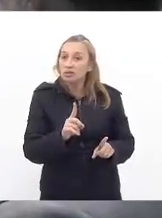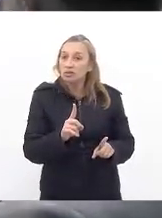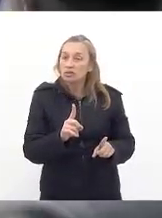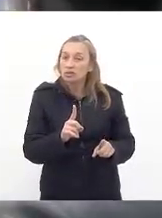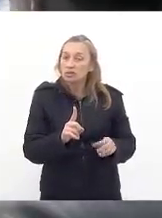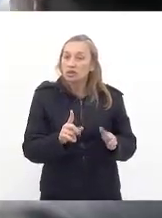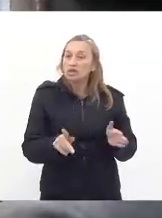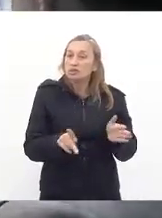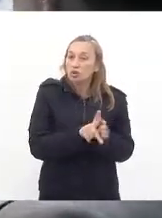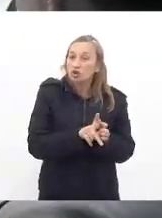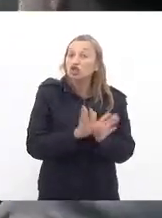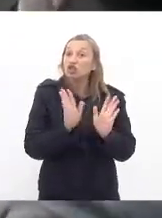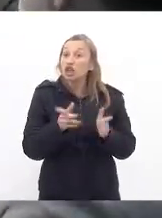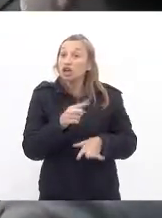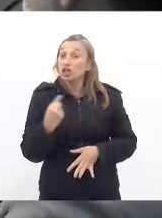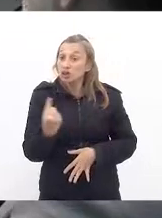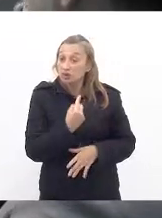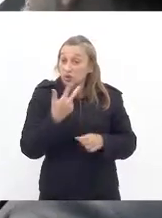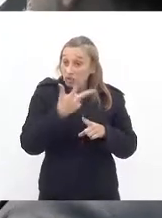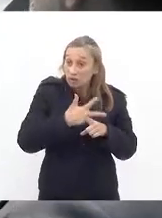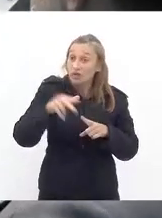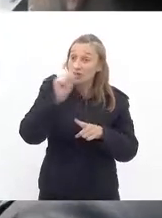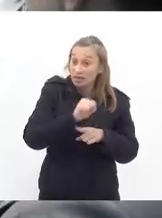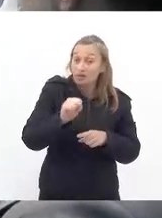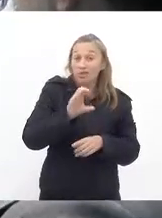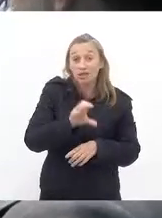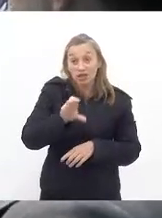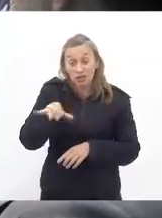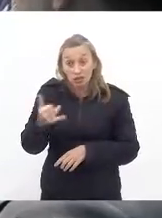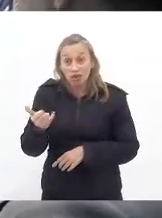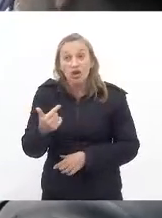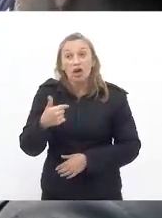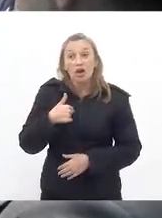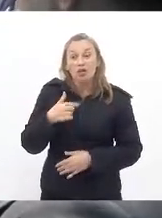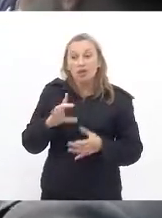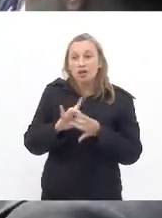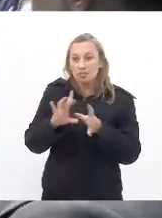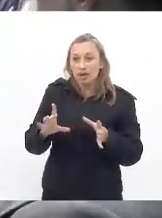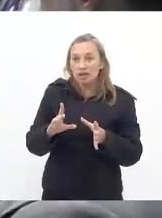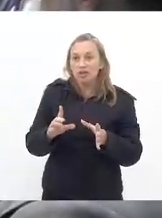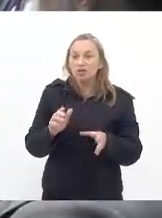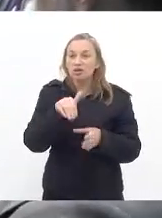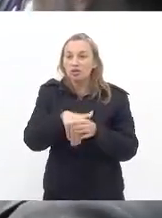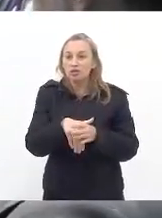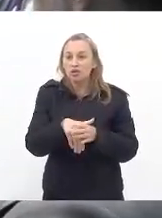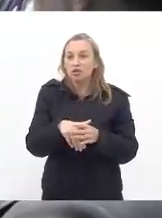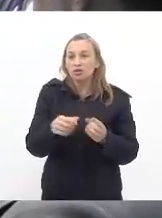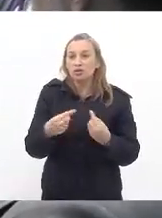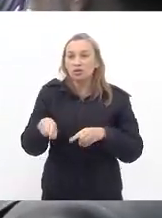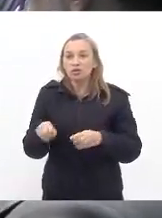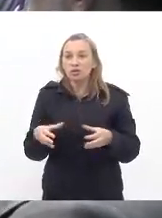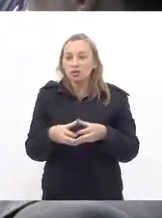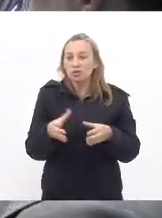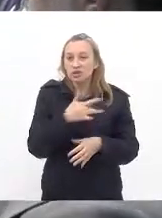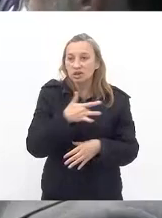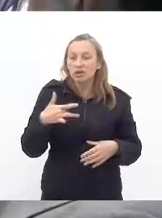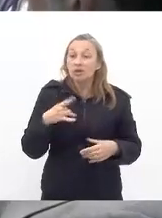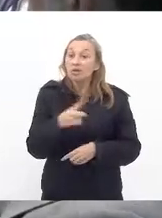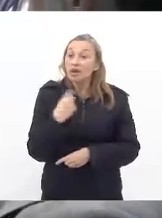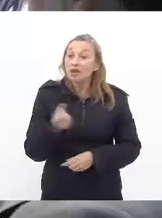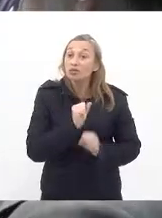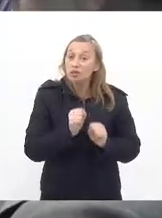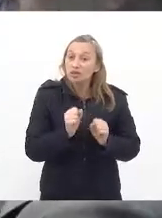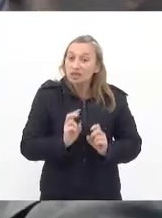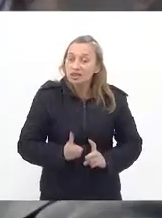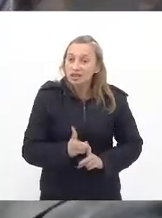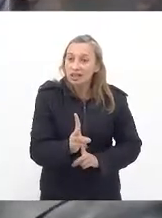momento ao projeto já que nós vencemos o PJ eu abro mão do voto divergente da comissão de saúde para que nós